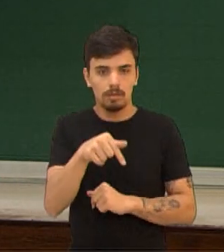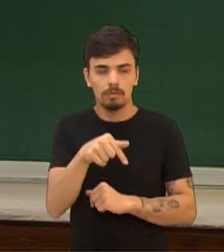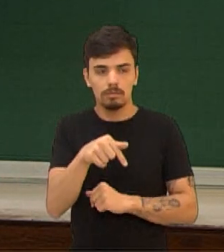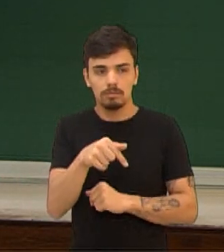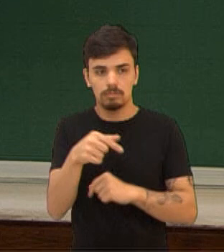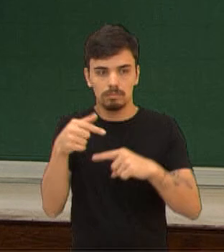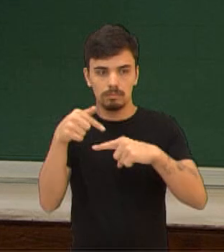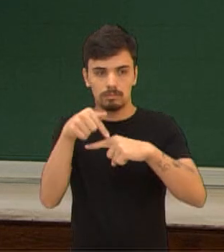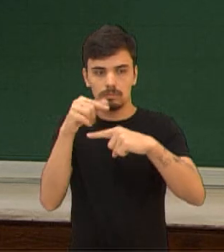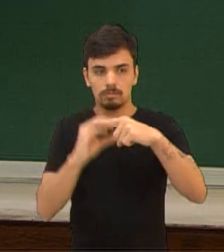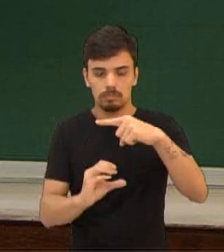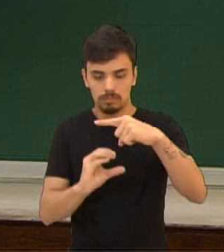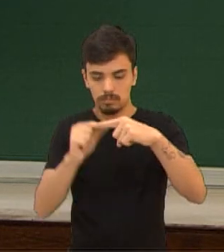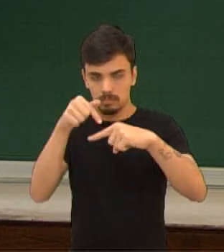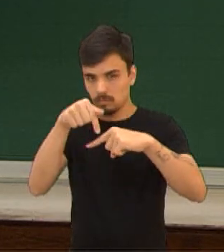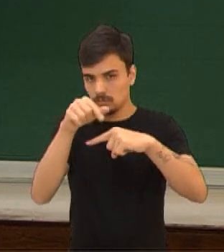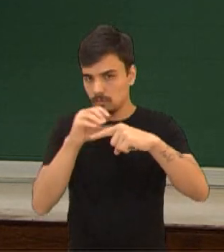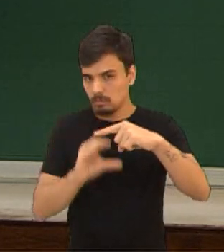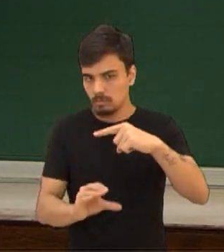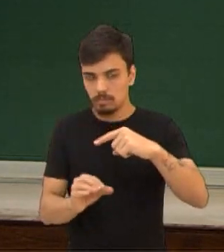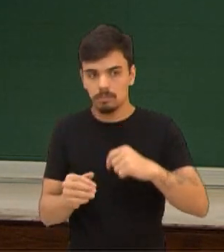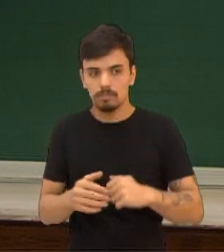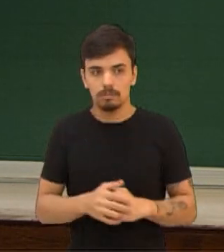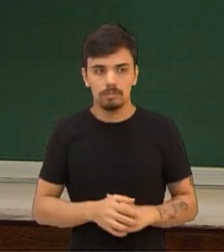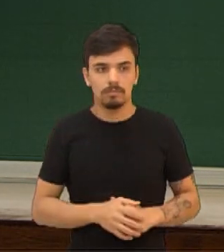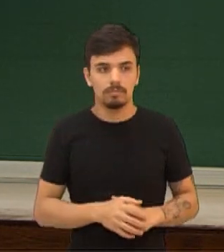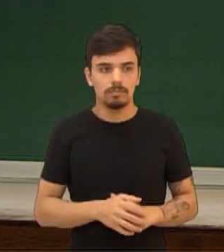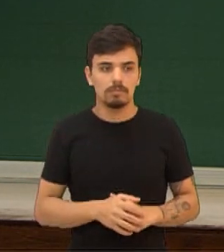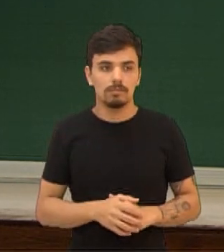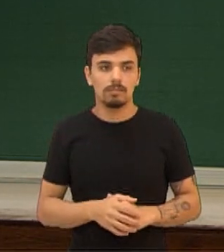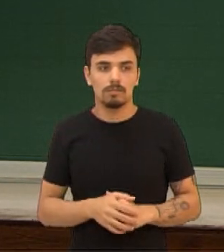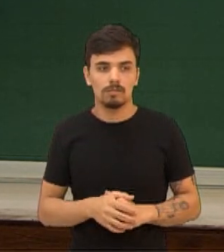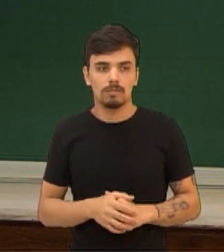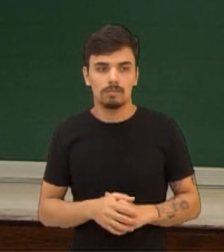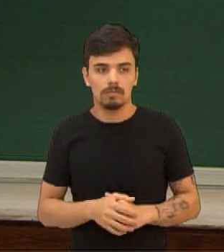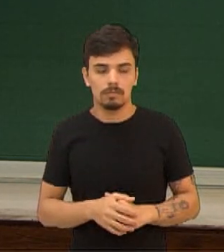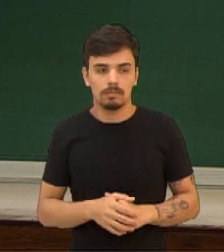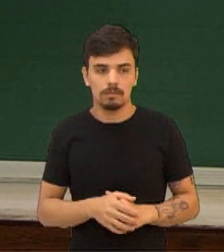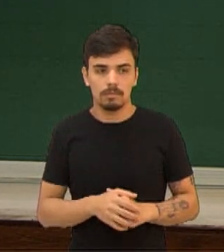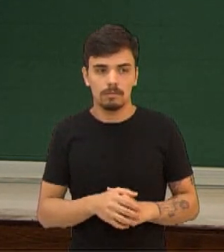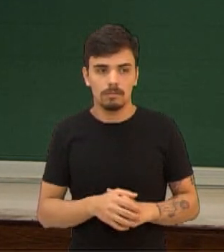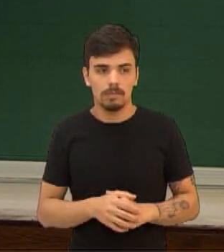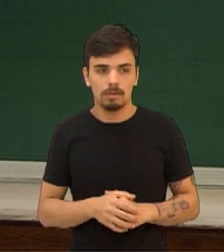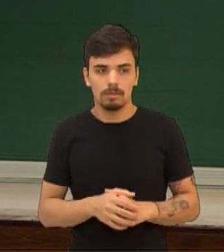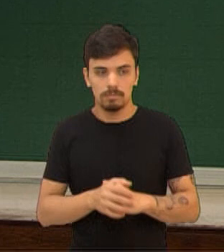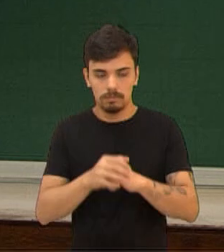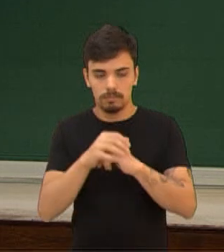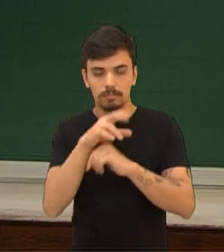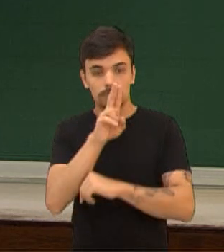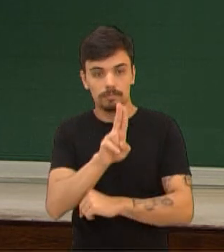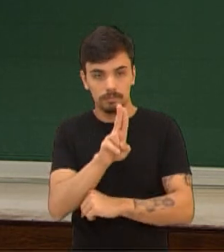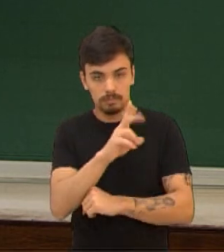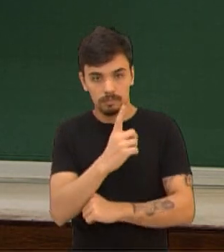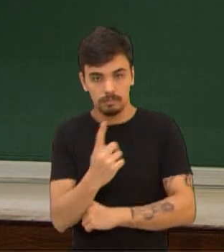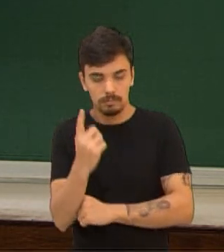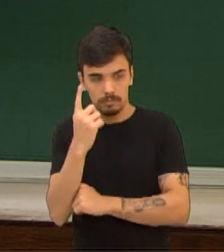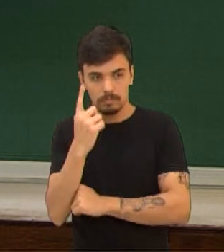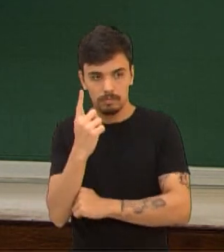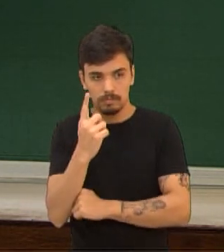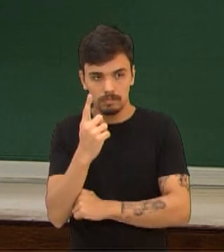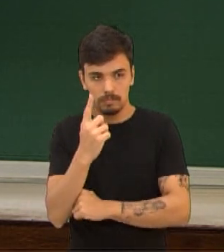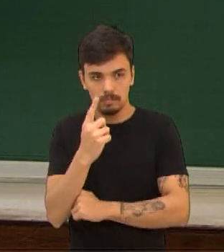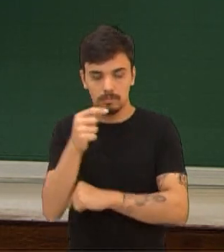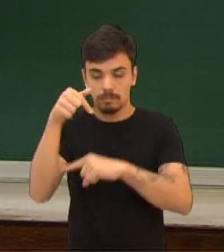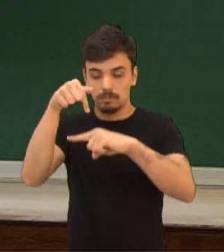capacitor pela capacitância, tá? Então aqui, ó, tensão U1 é a carga do capacitor